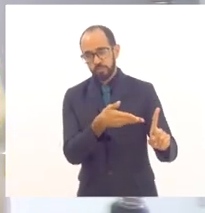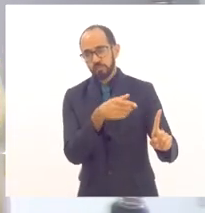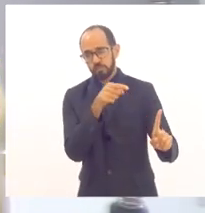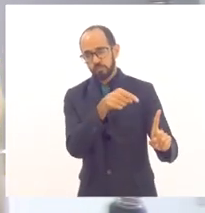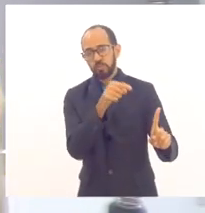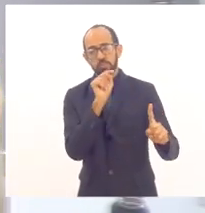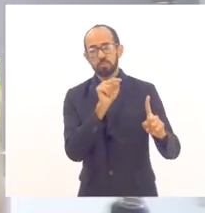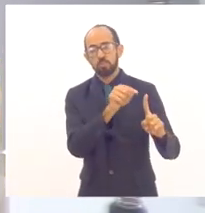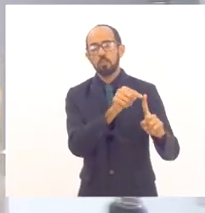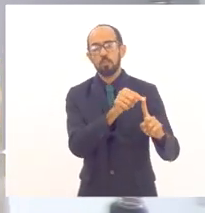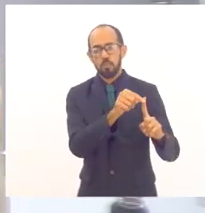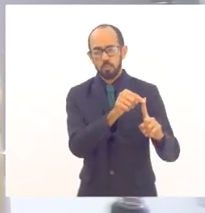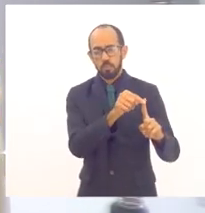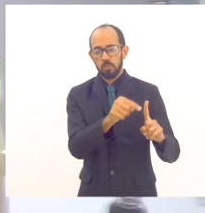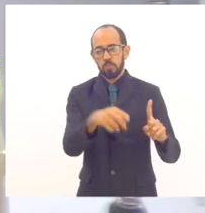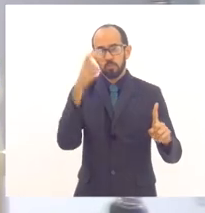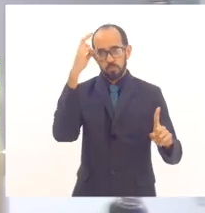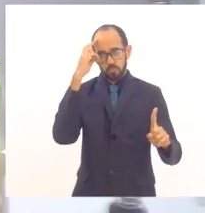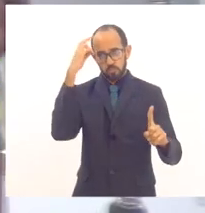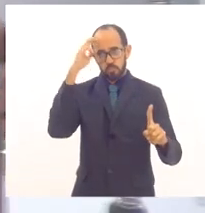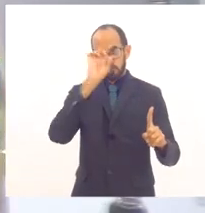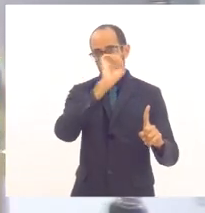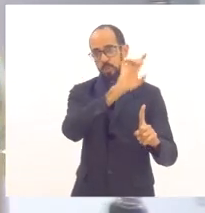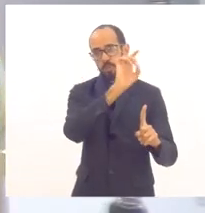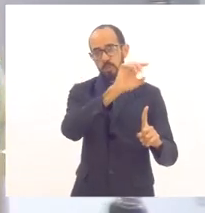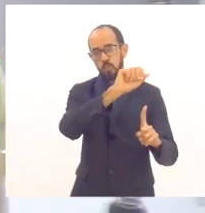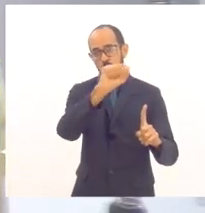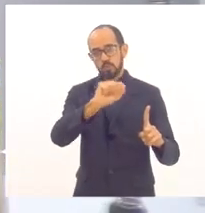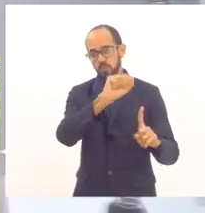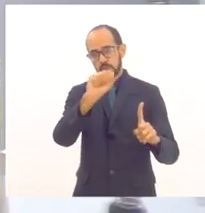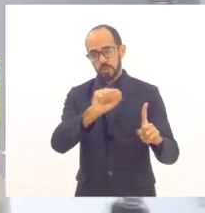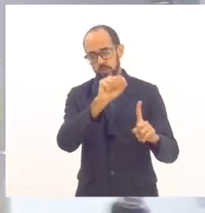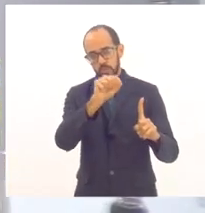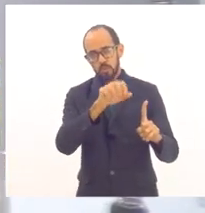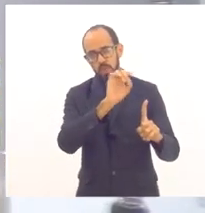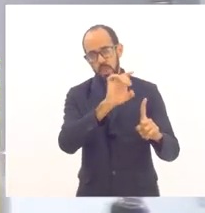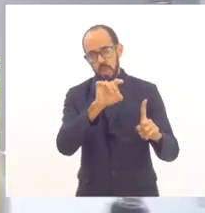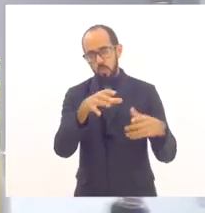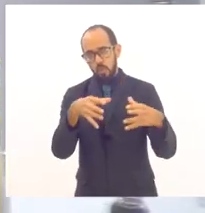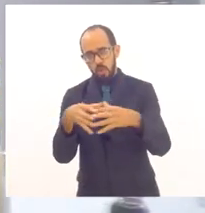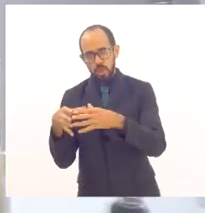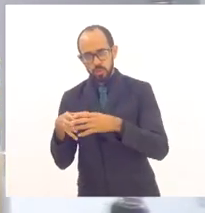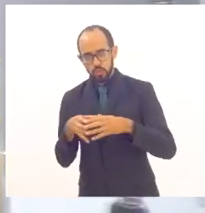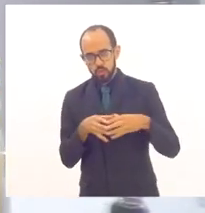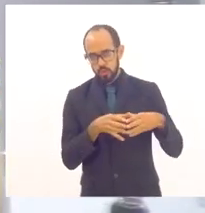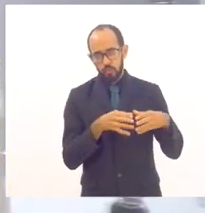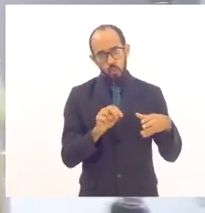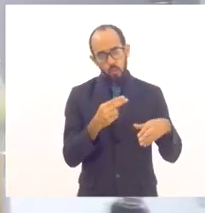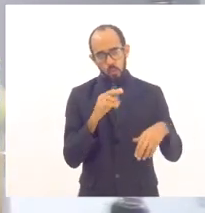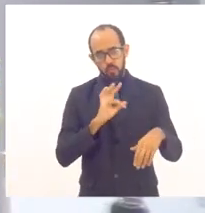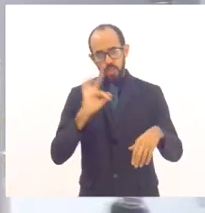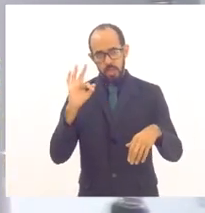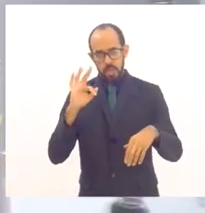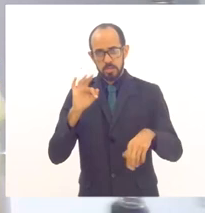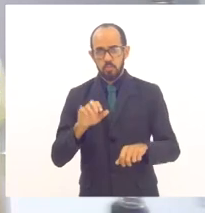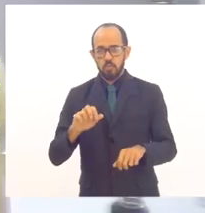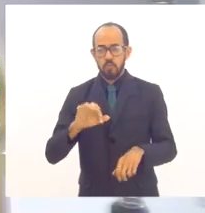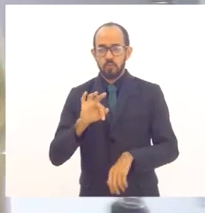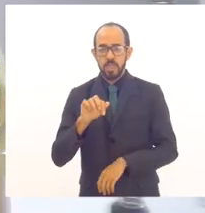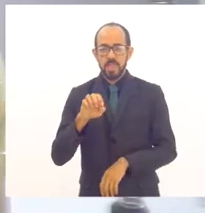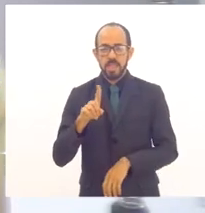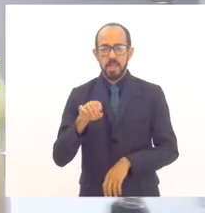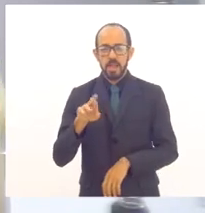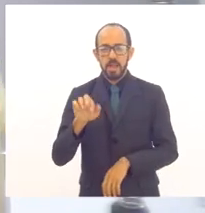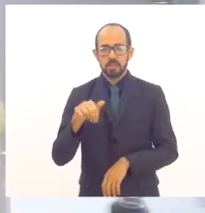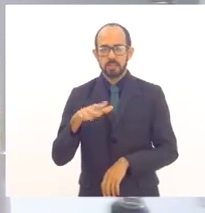ponto de cultura, cada associação, cada coletivo, cada federação. E eu venho aqui falar que esse programa é um